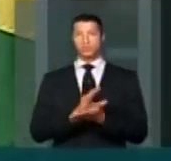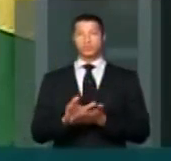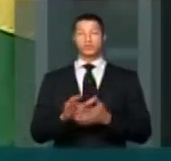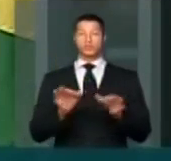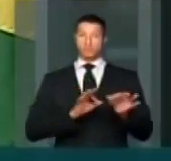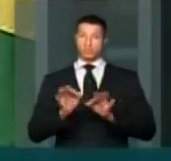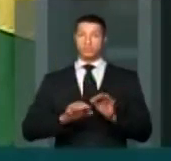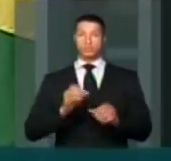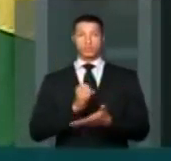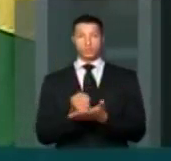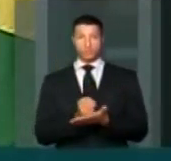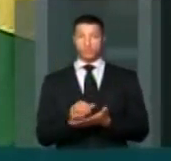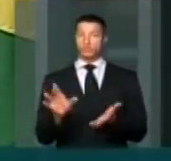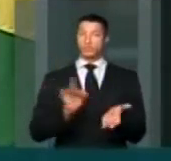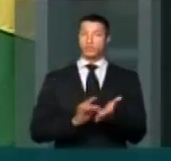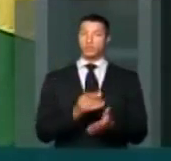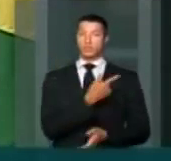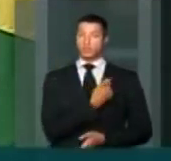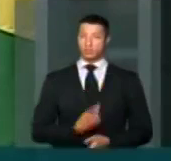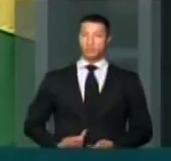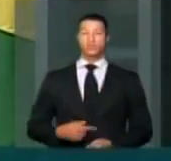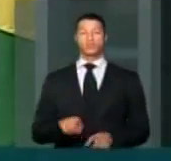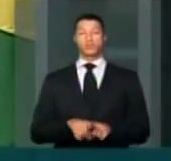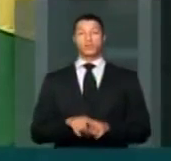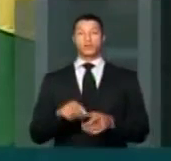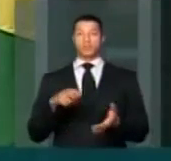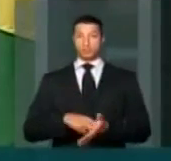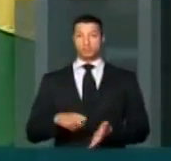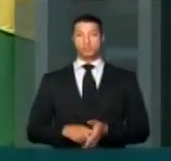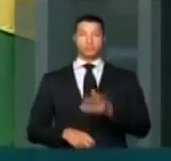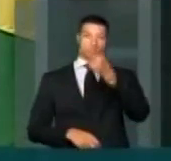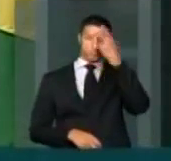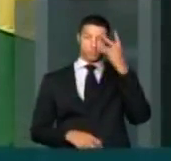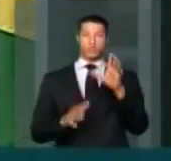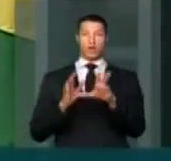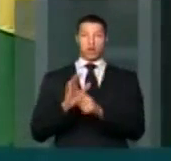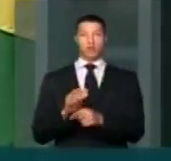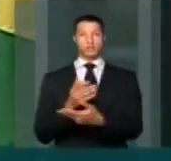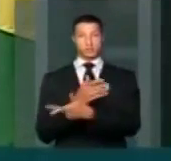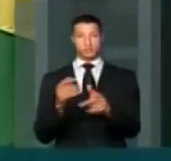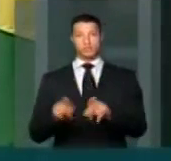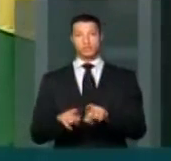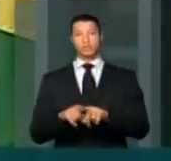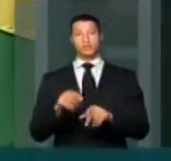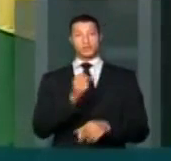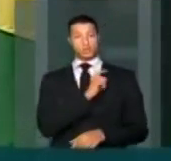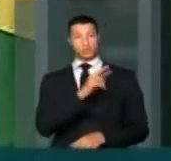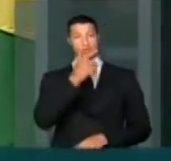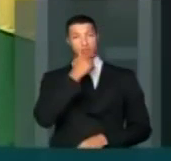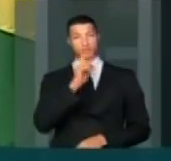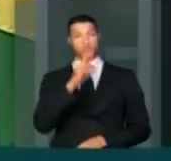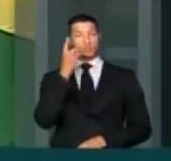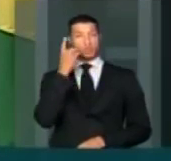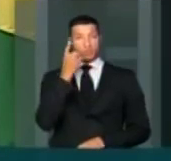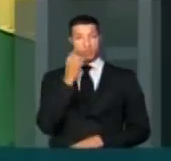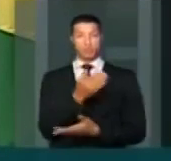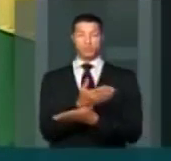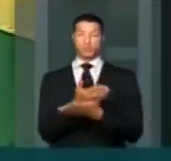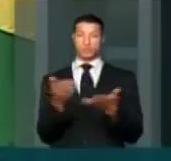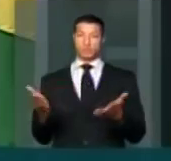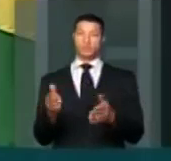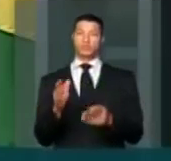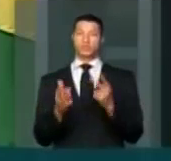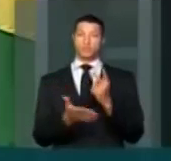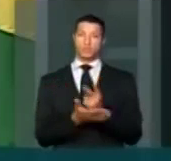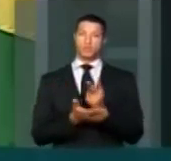prevenção, controle eficaz dos gastos públicos e punição eficaz de corruptos e corruptores. Senhoras e senhores deputados, ainda